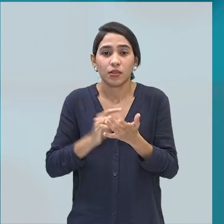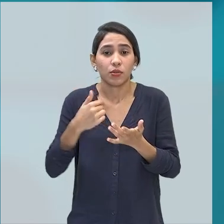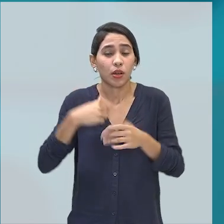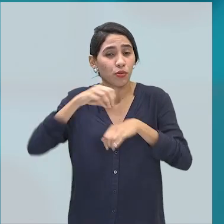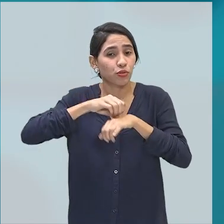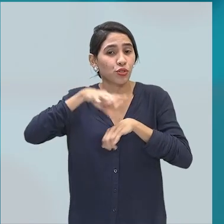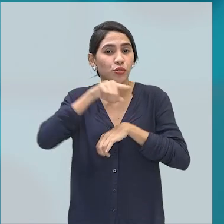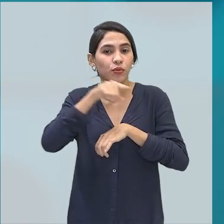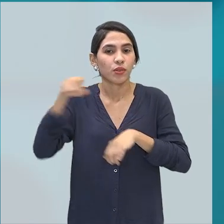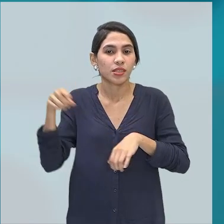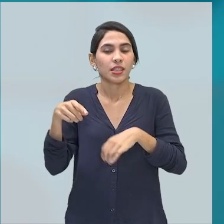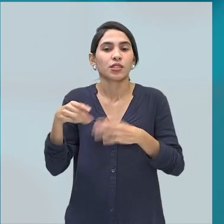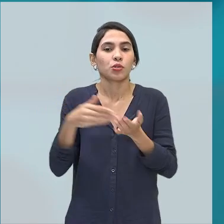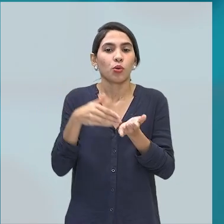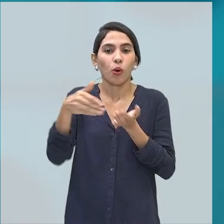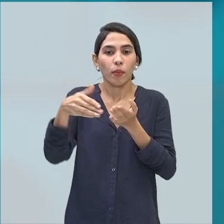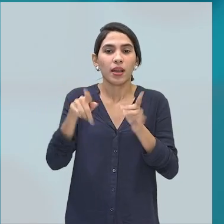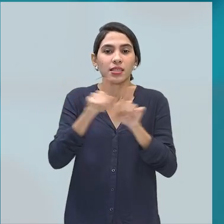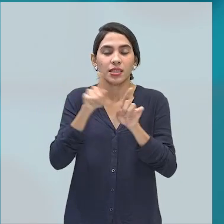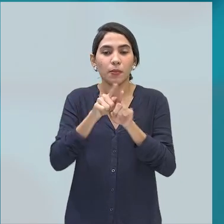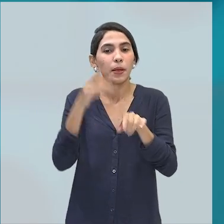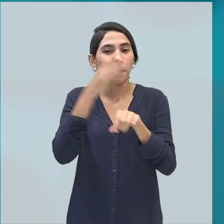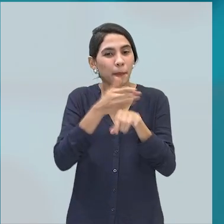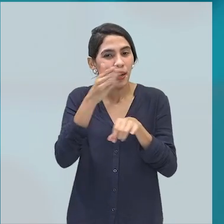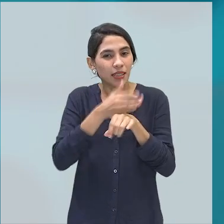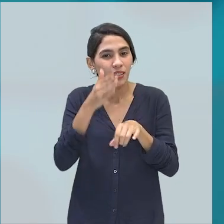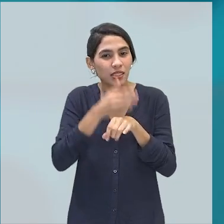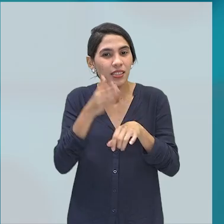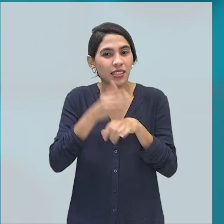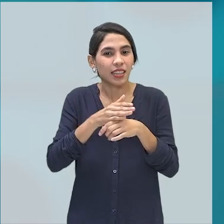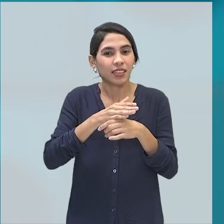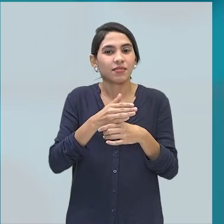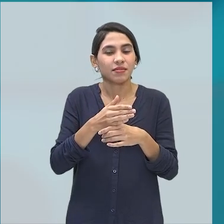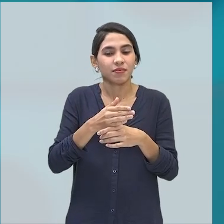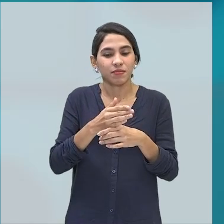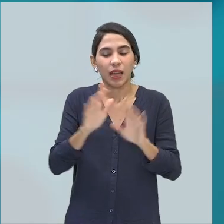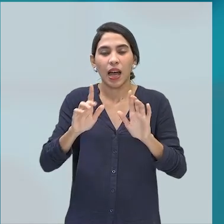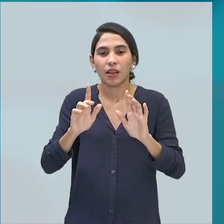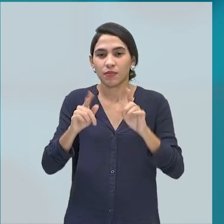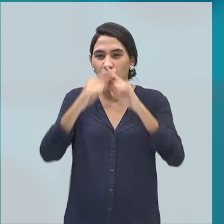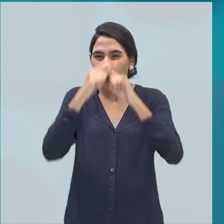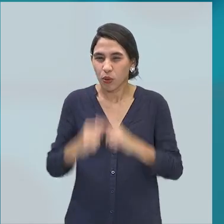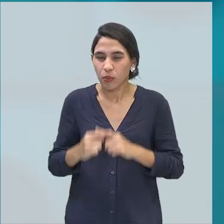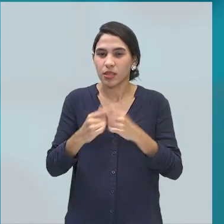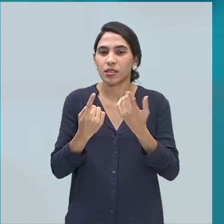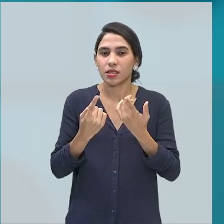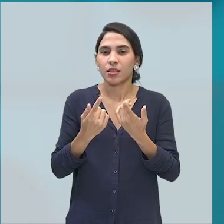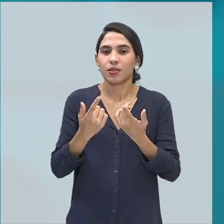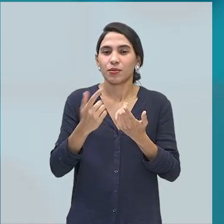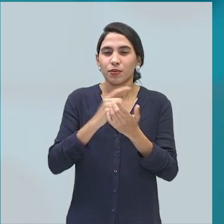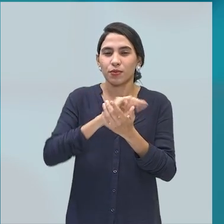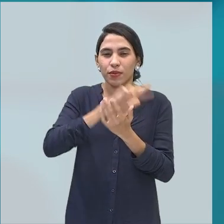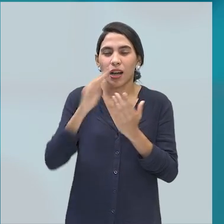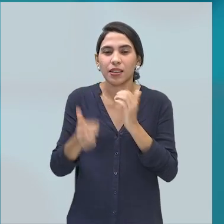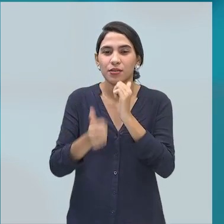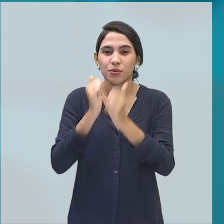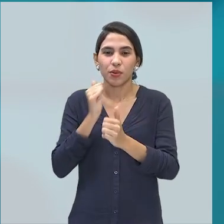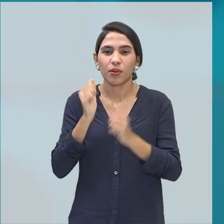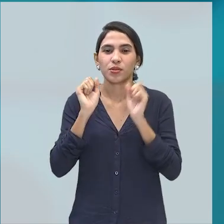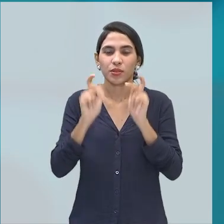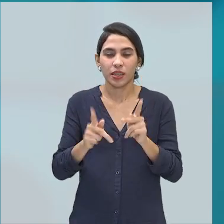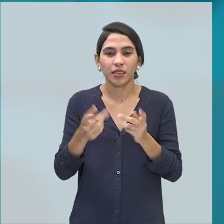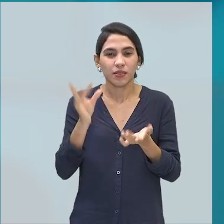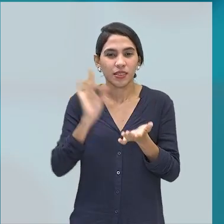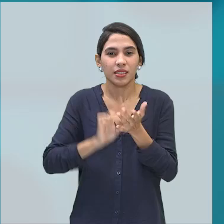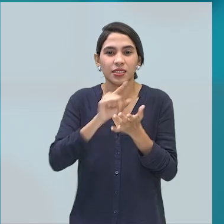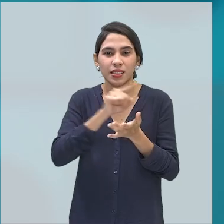que vocês comecem a explorar aí o mundo das lutas, né? Aquelas que tiver aí ao seu alcance. Tenho